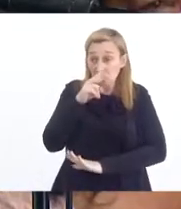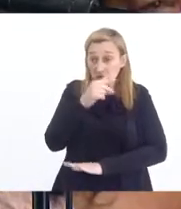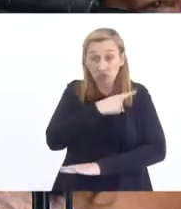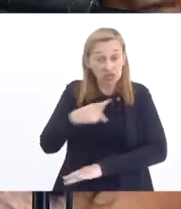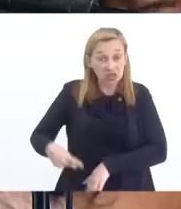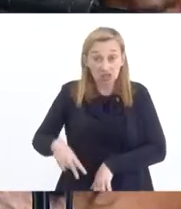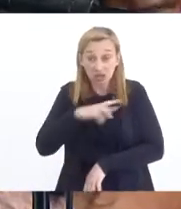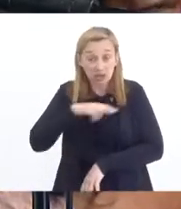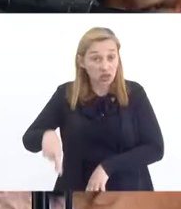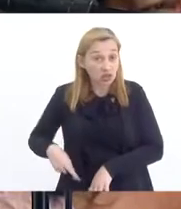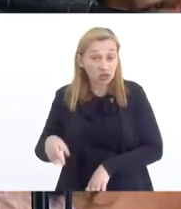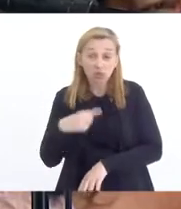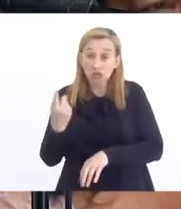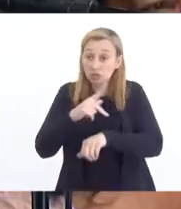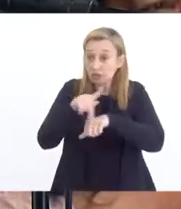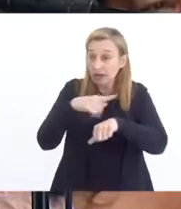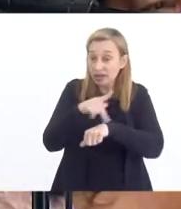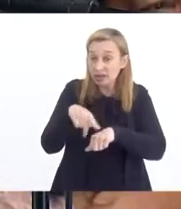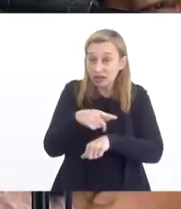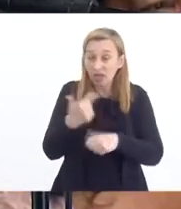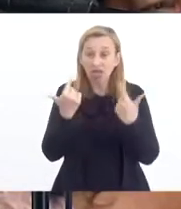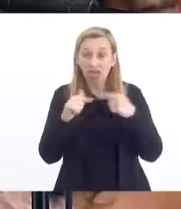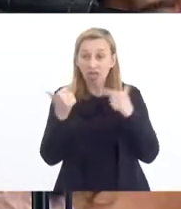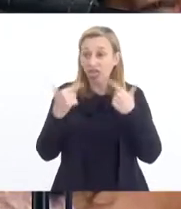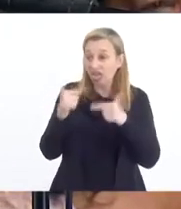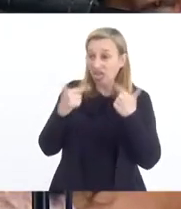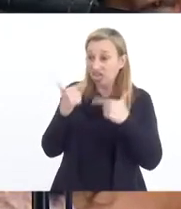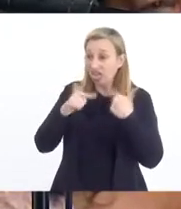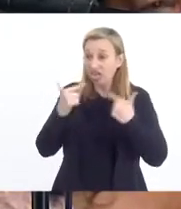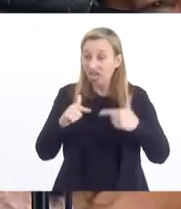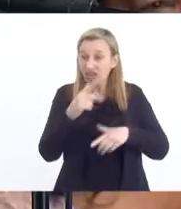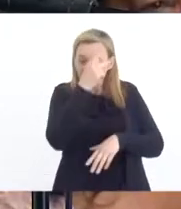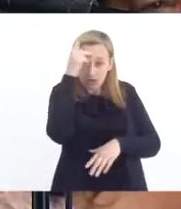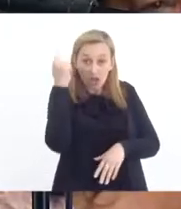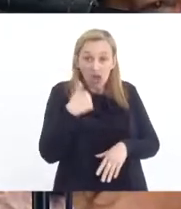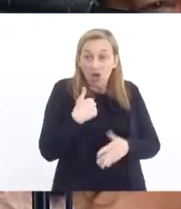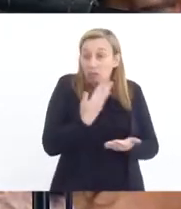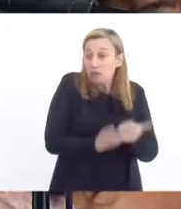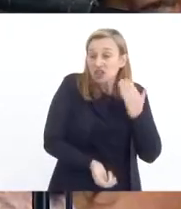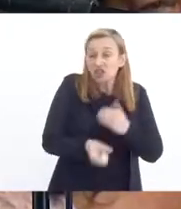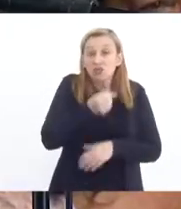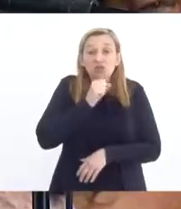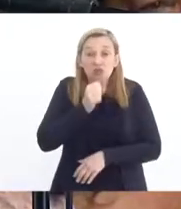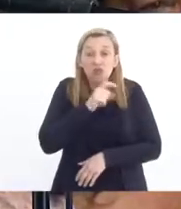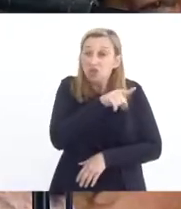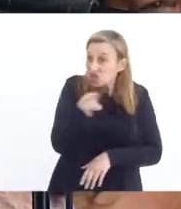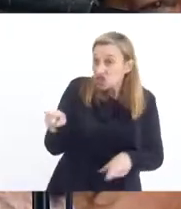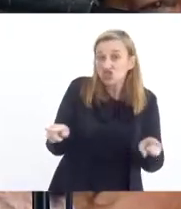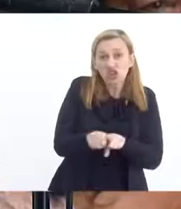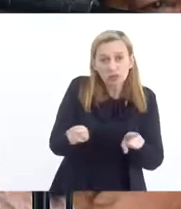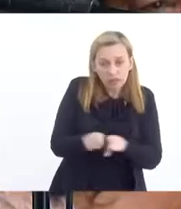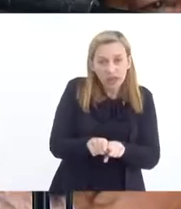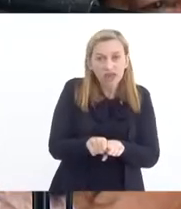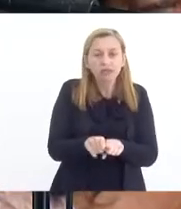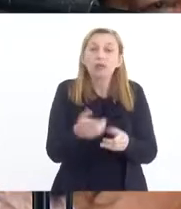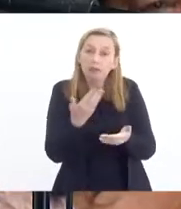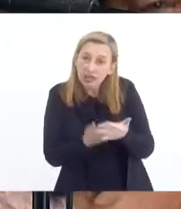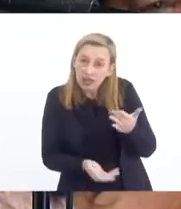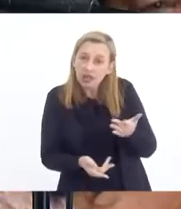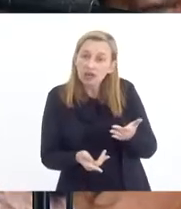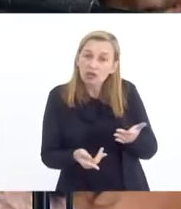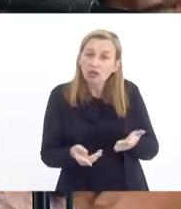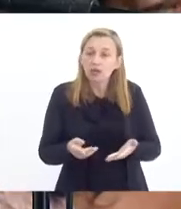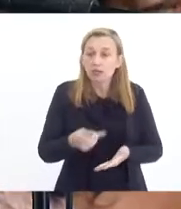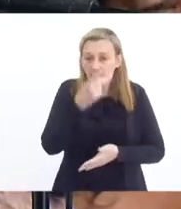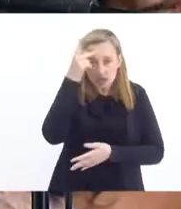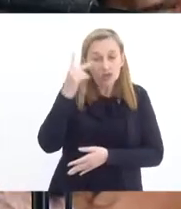da República do nosso país, que zomba da cara das pessoas. Eu perdi o meu avô, assim como todos vocês também devem ter perdido alguém querido,